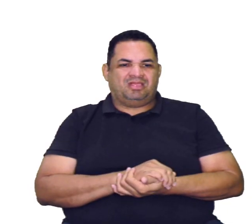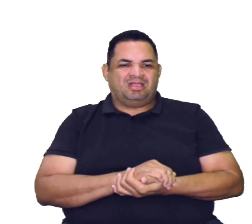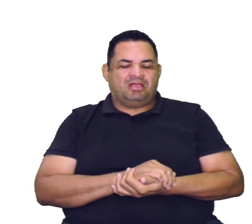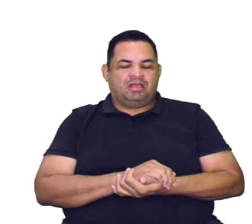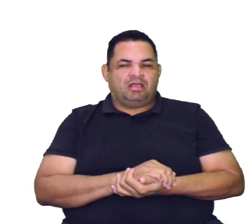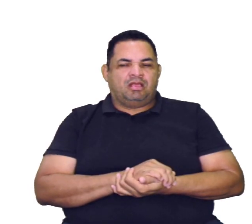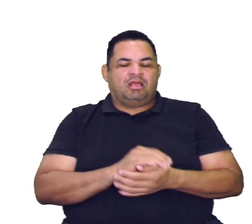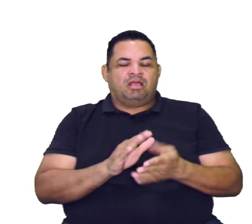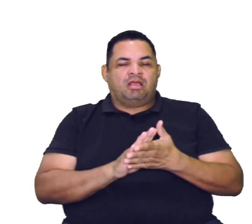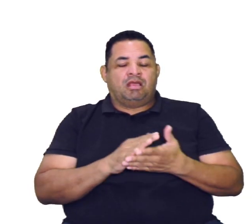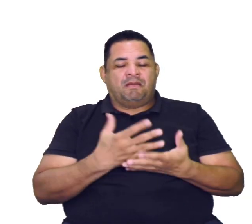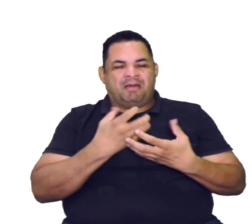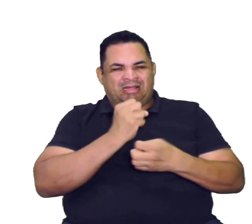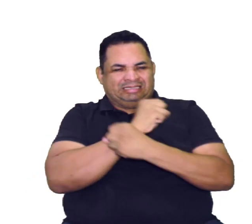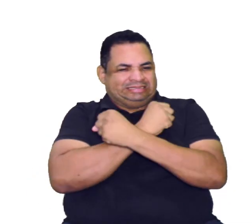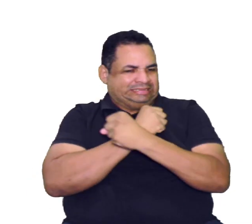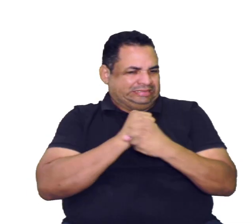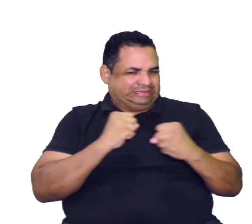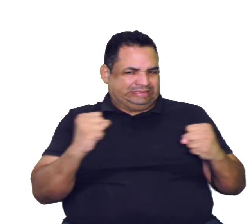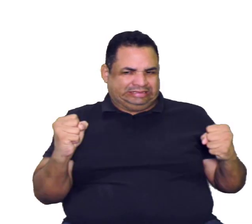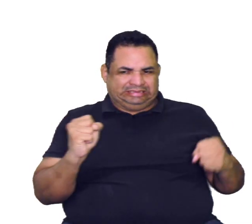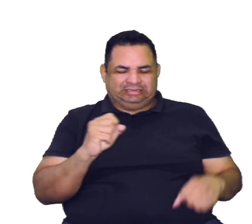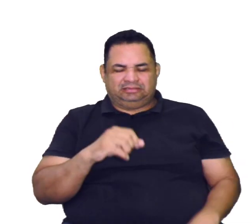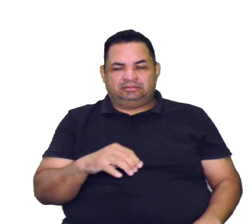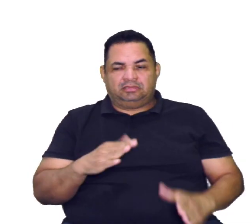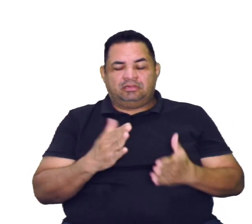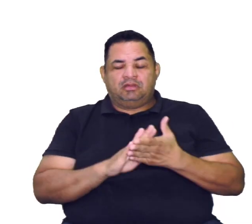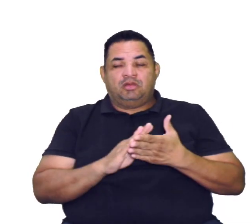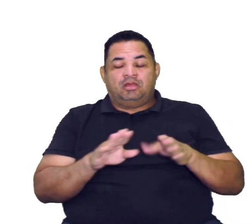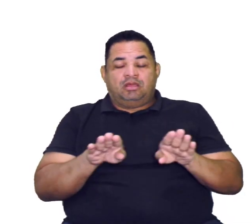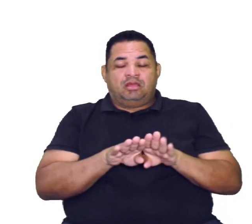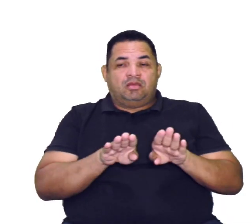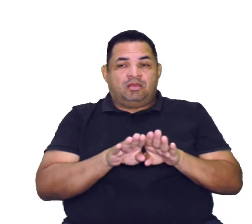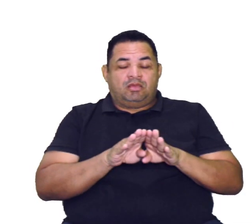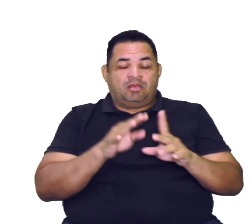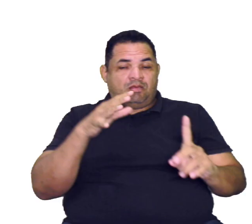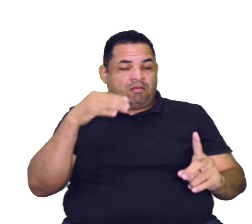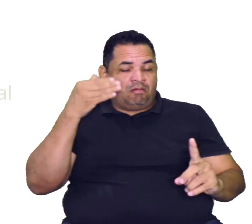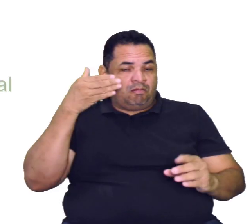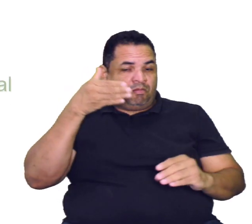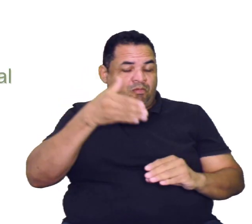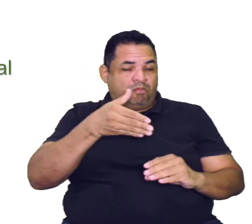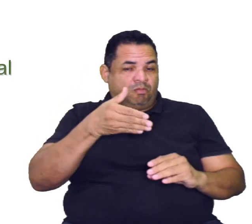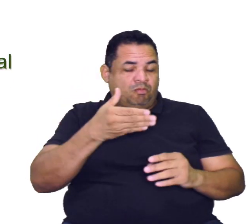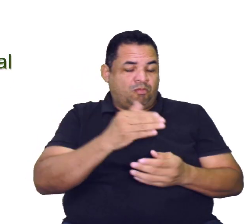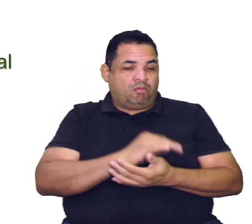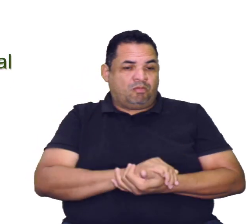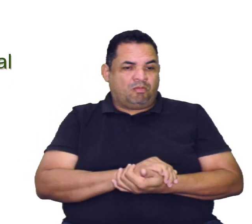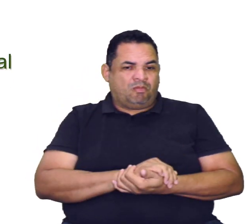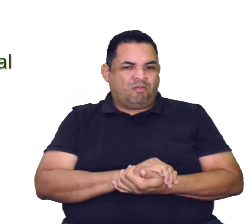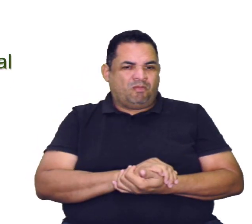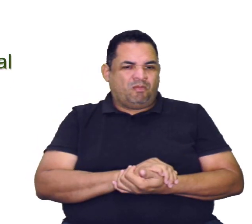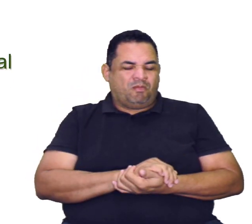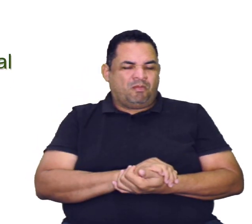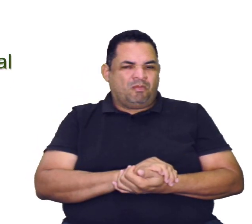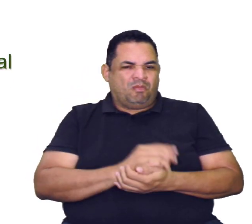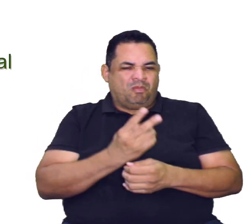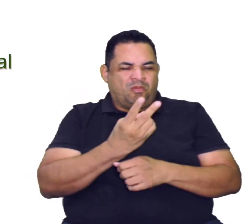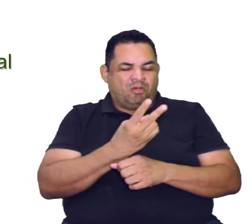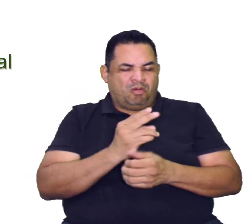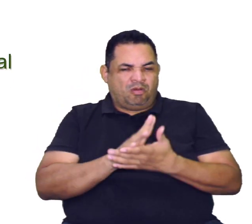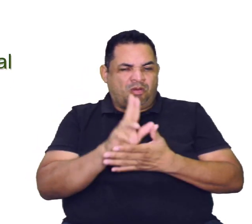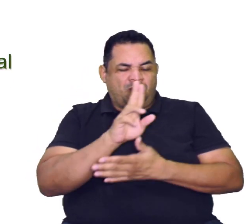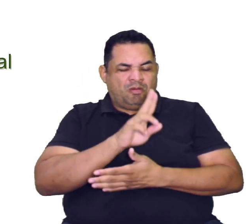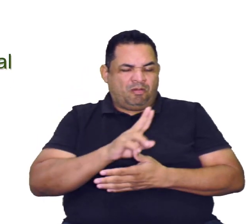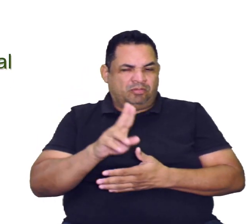De novo eu trago a palavra estresse, porque eu acredito que a palavra estresse, ela também entra aqui nesse ponto. Então esse